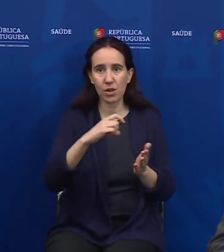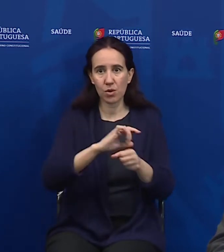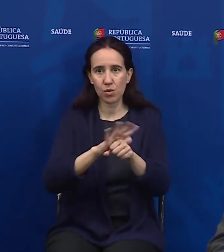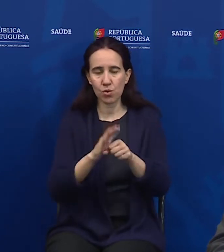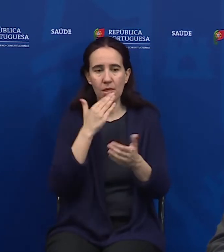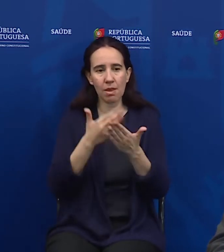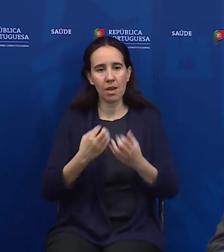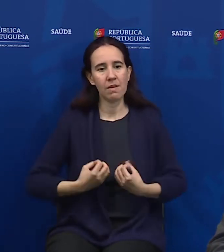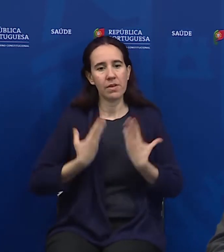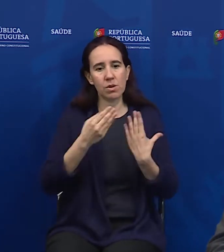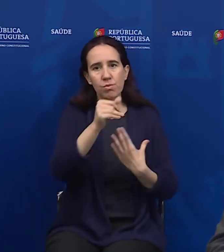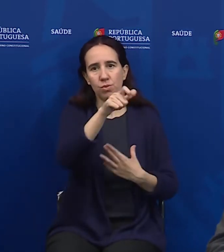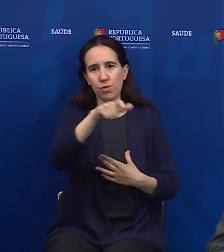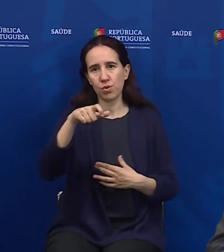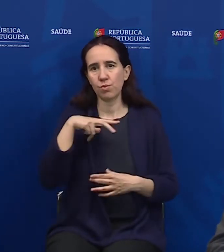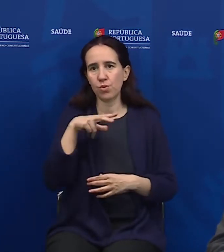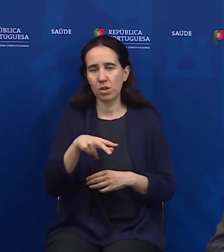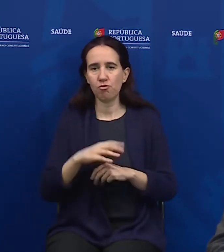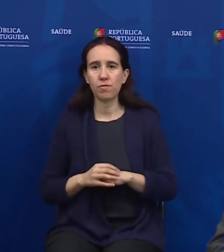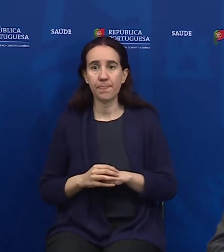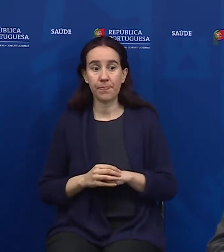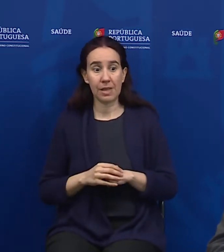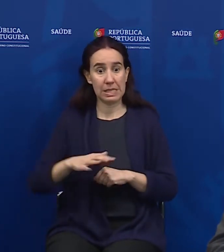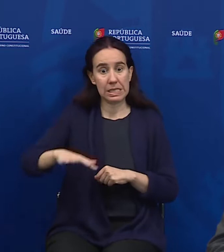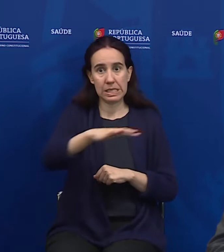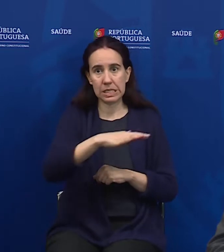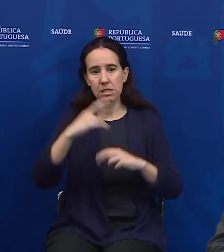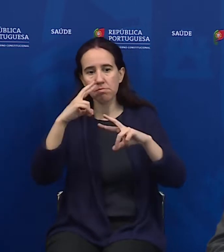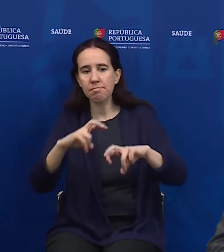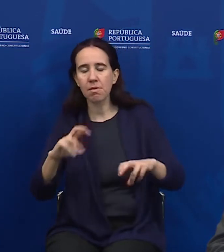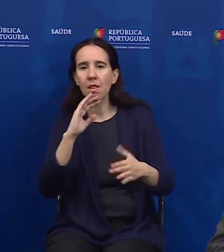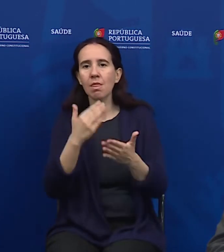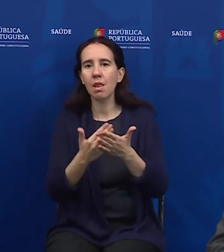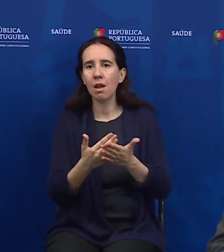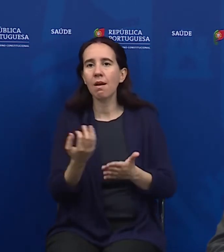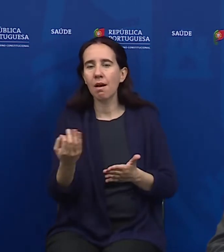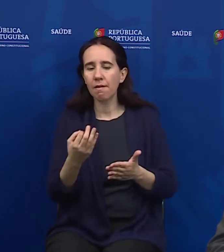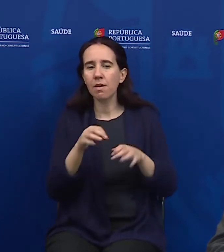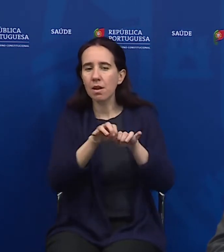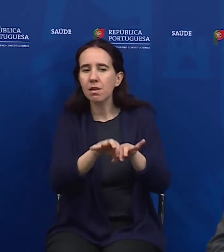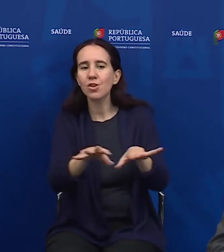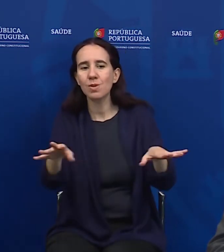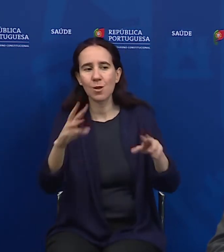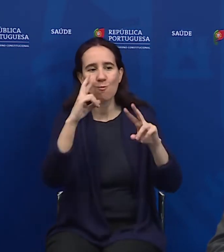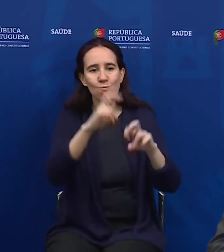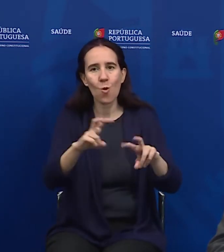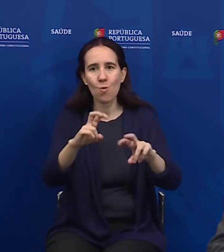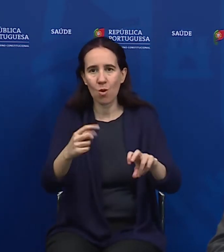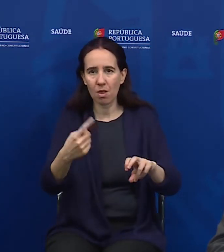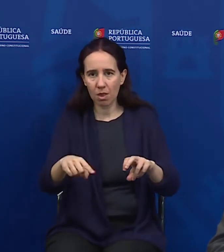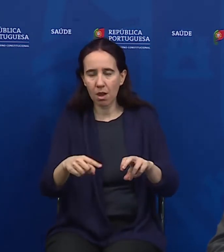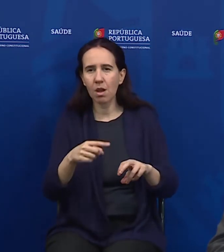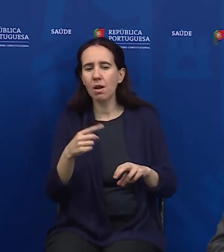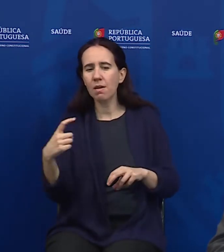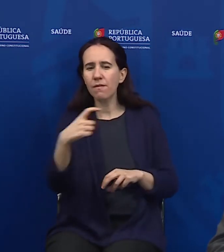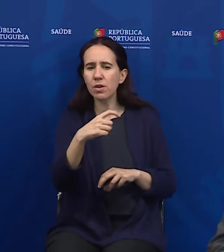portugueses. Isto vai possibilitar a identificação de cadeias de transmissão, pontos de entrada